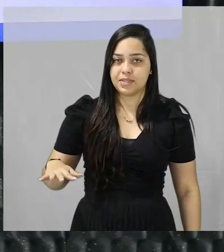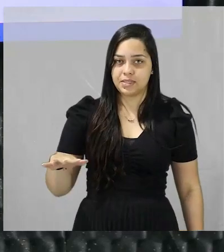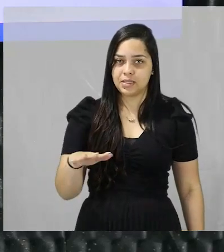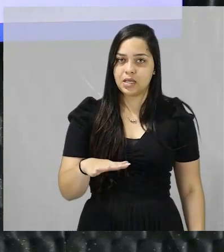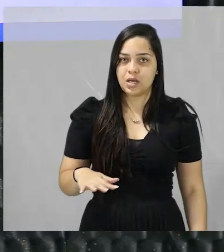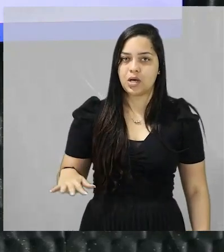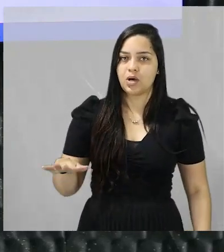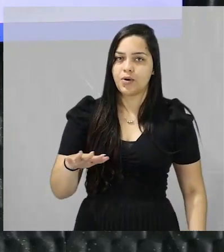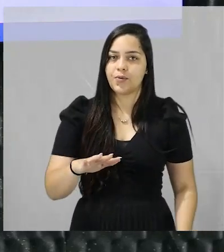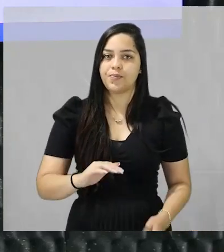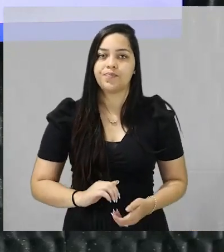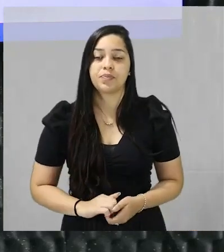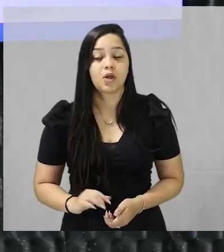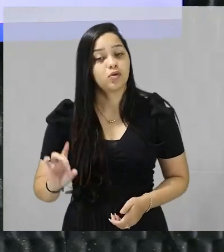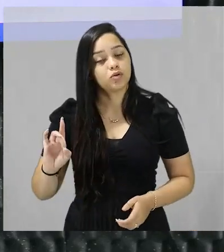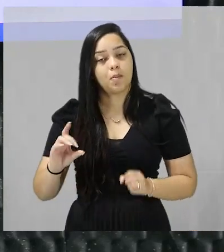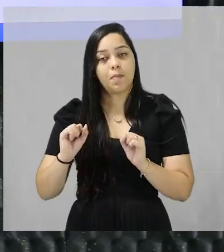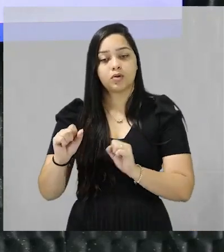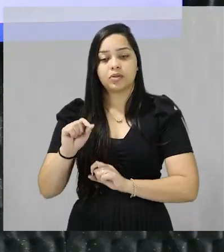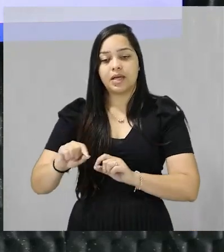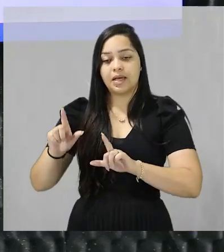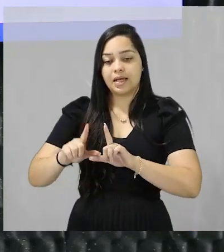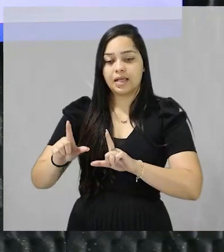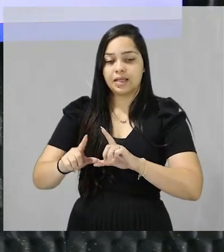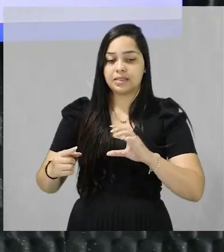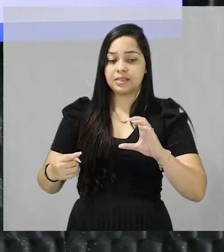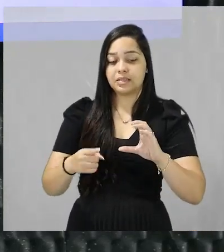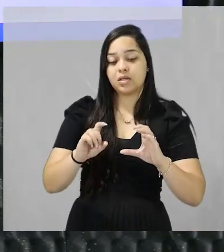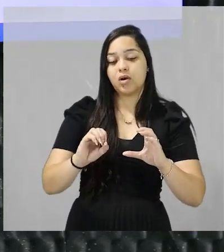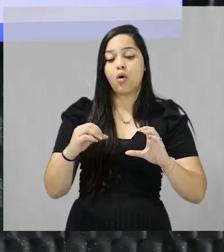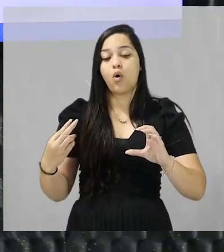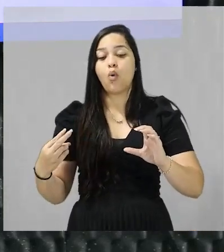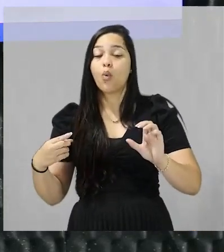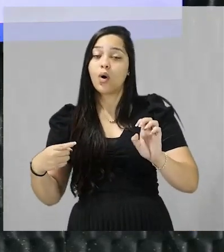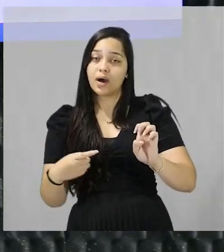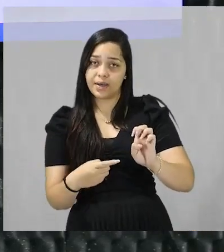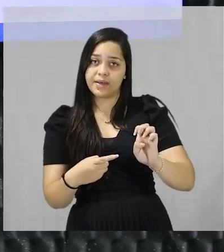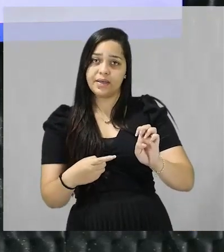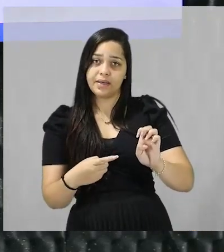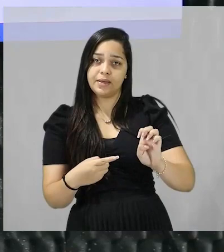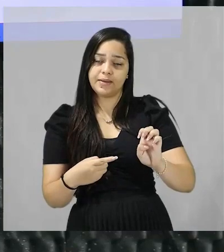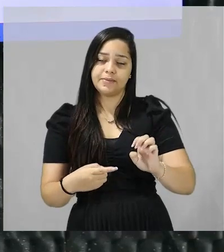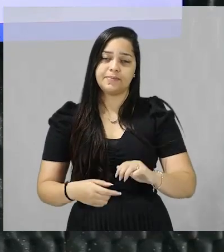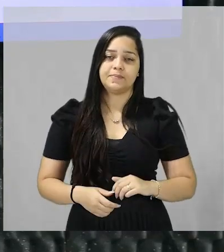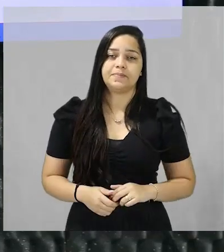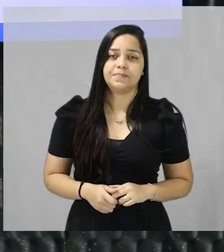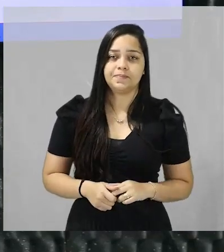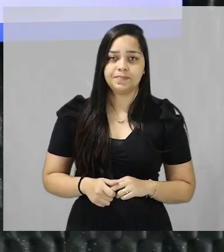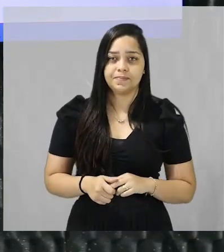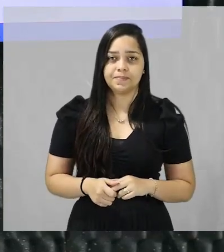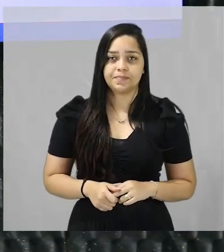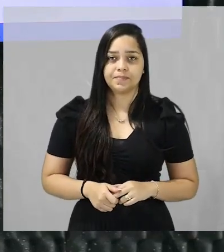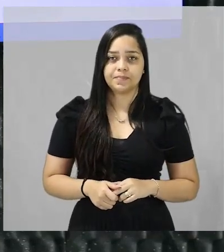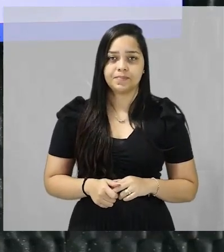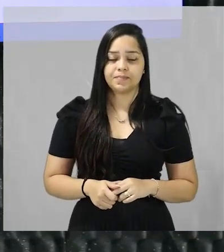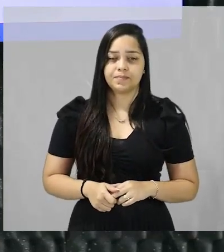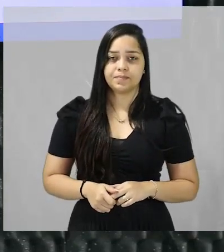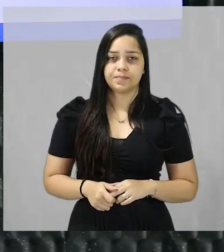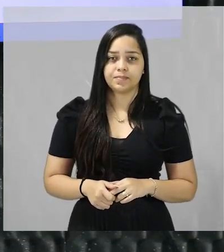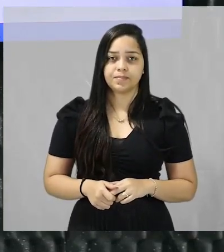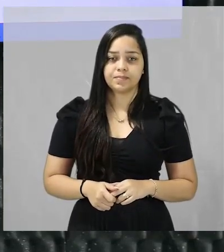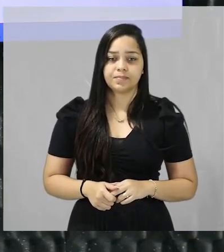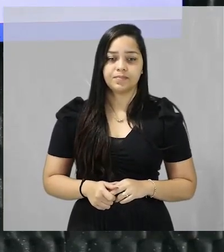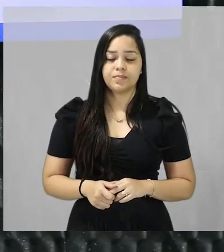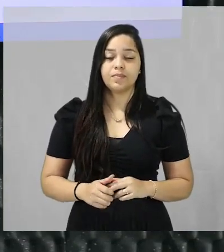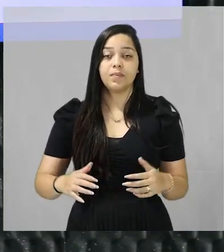espacial. Então, só pode ser ou a letra C ou a letra E, Ou isomeria óptica ou isomeria geométrica. Bom,